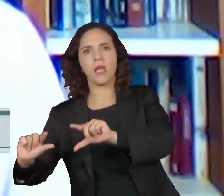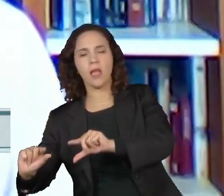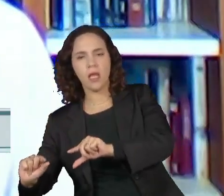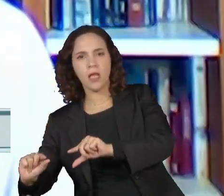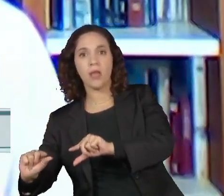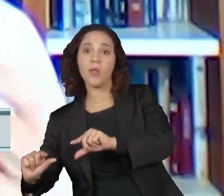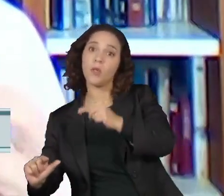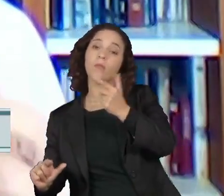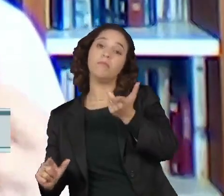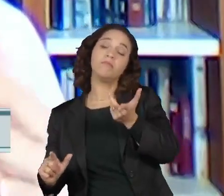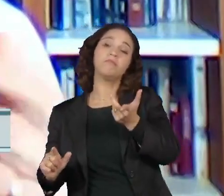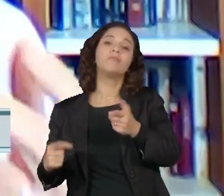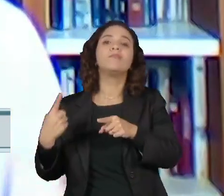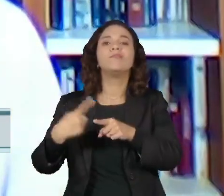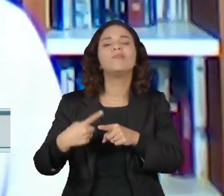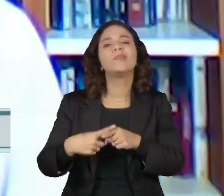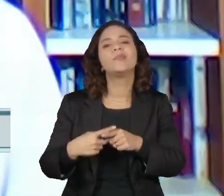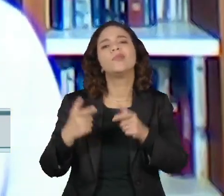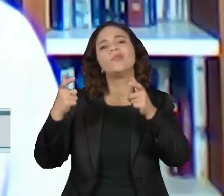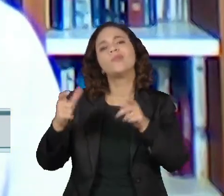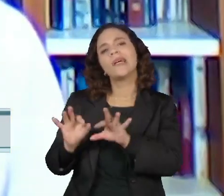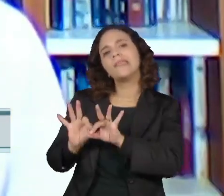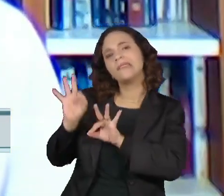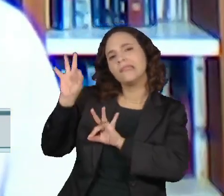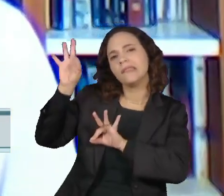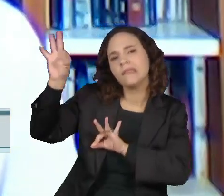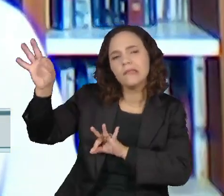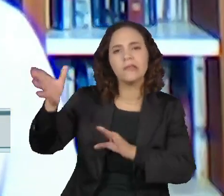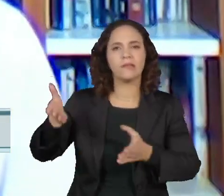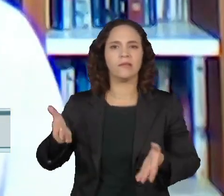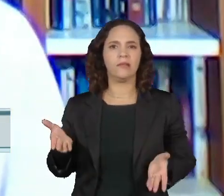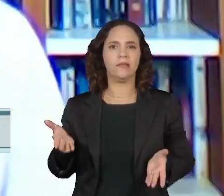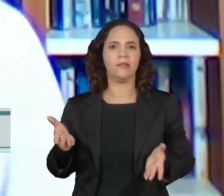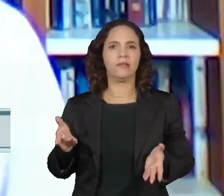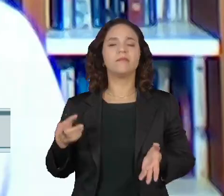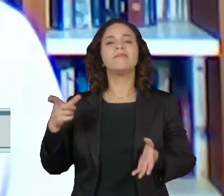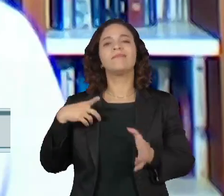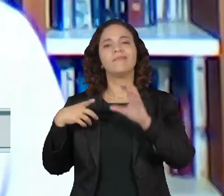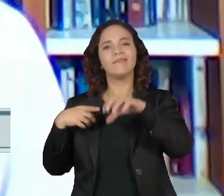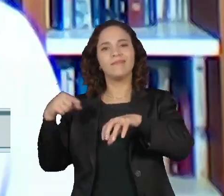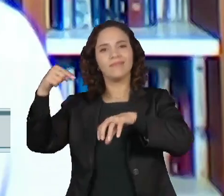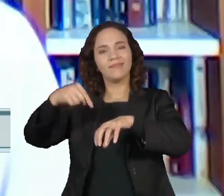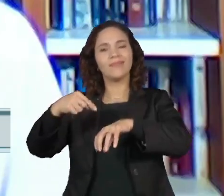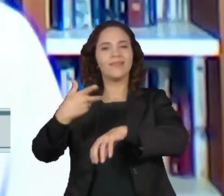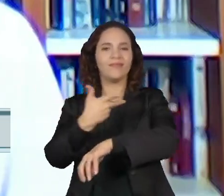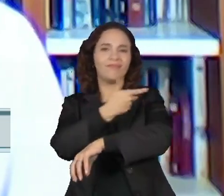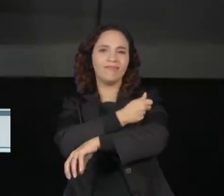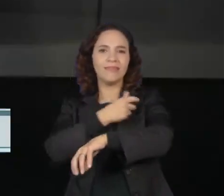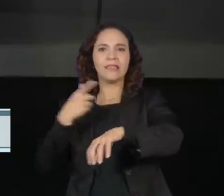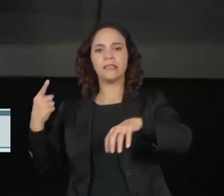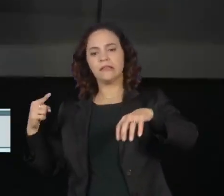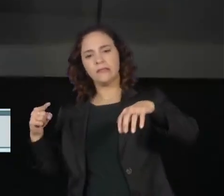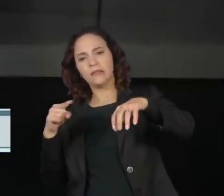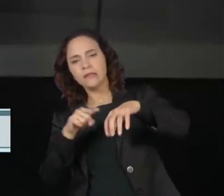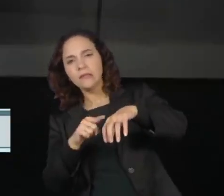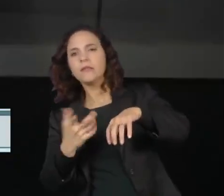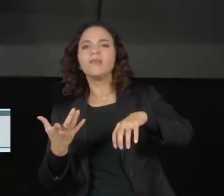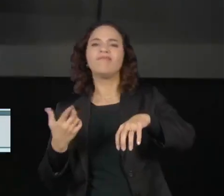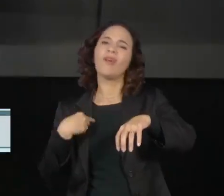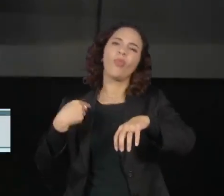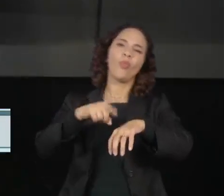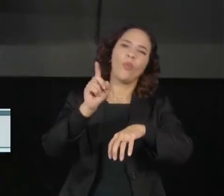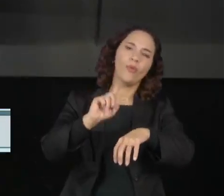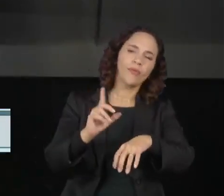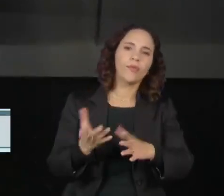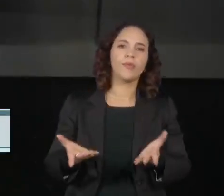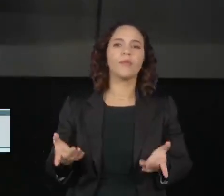vacinal, por causa de serem áreas distantes, dificuldade para ir nos postos de vacinação, um